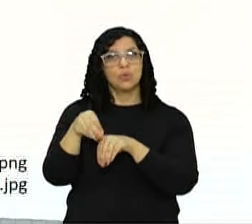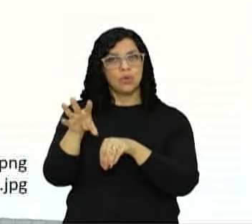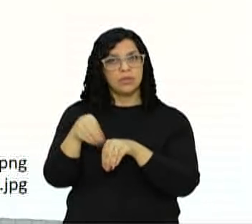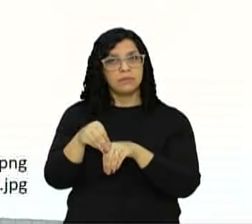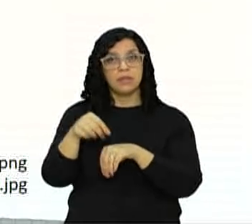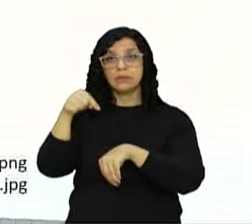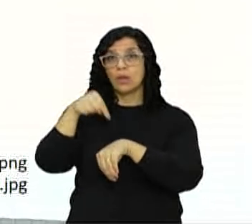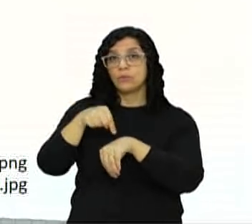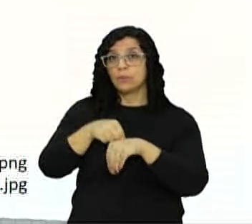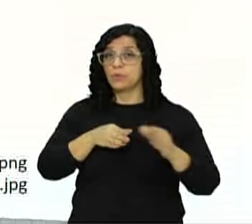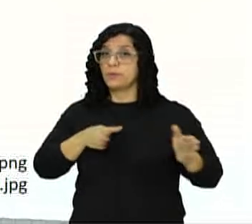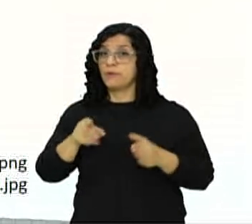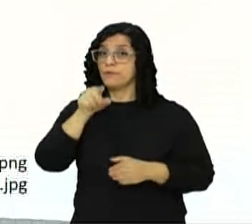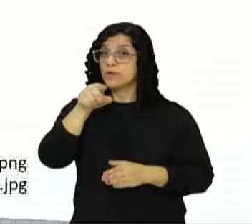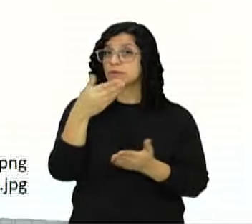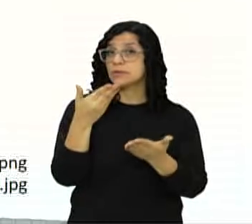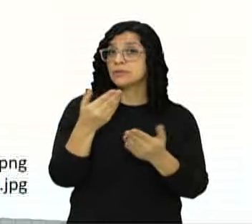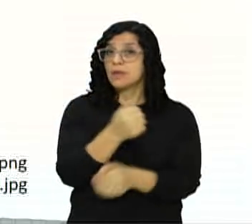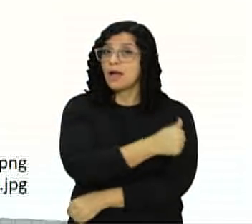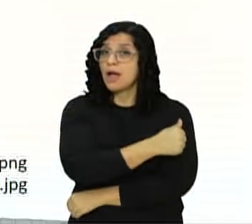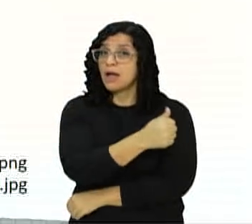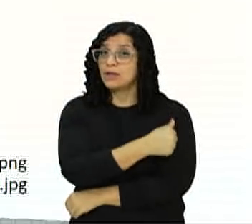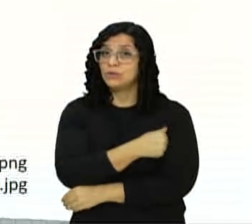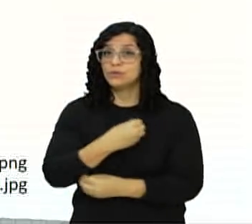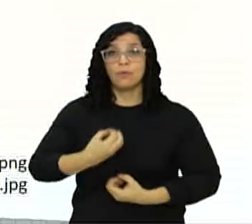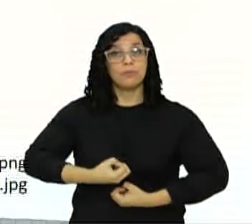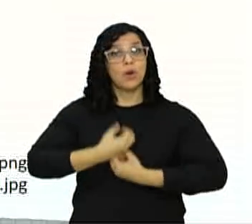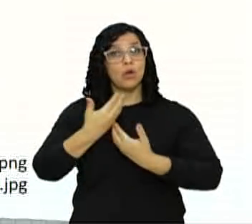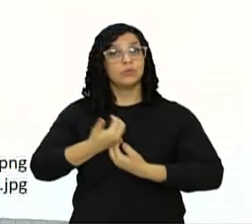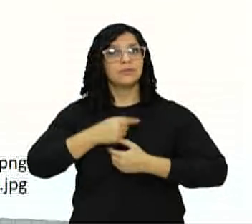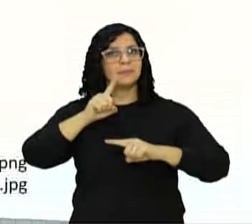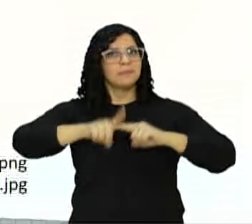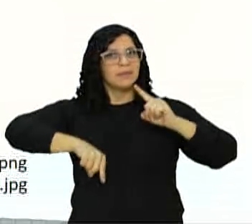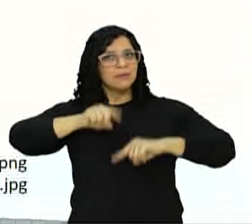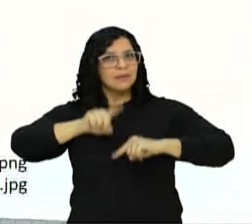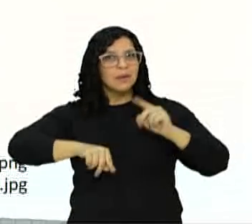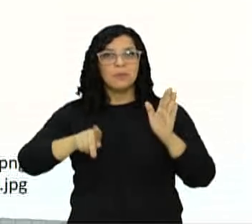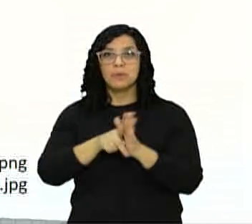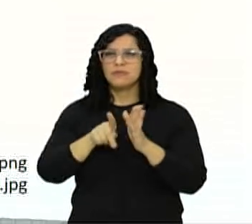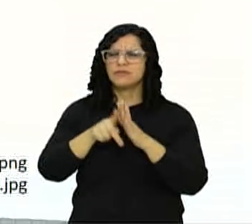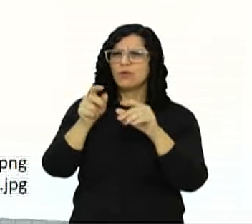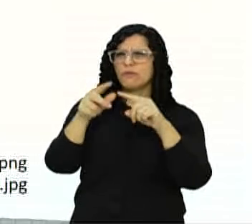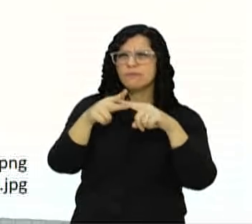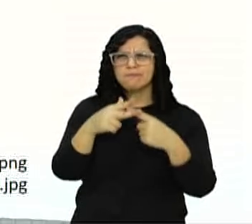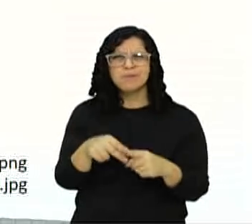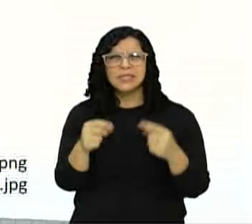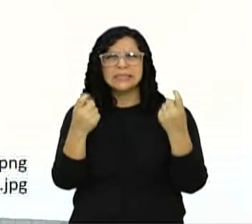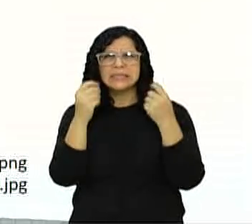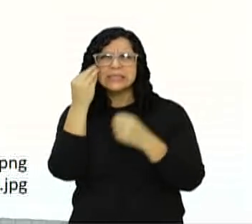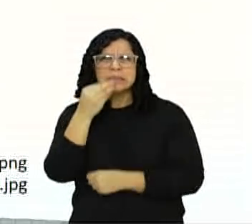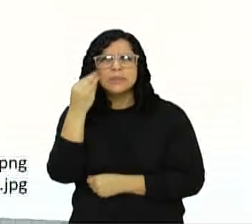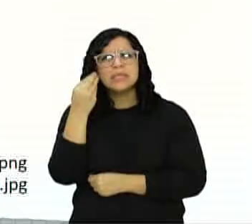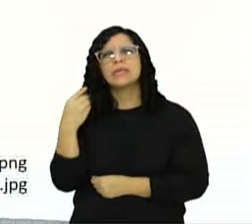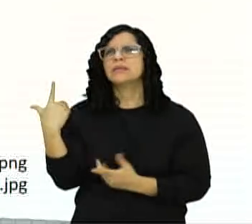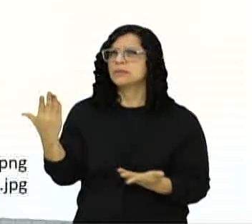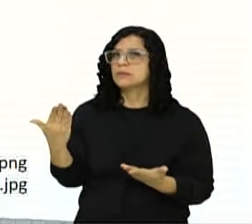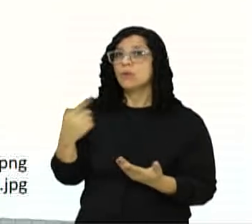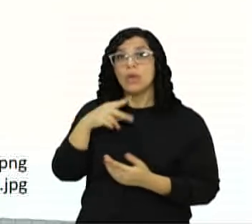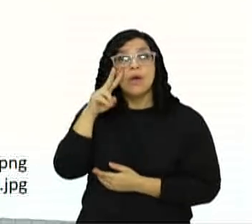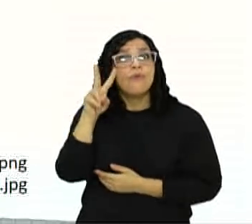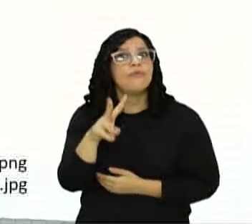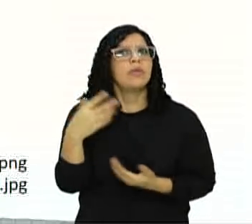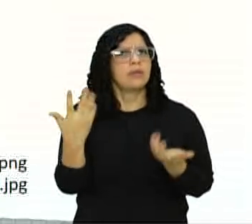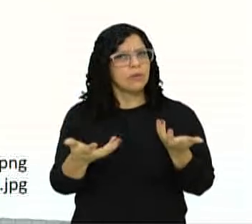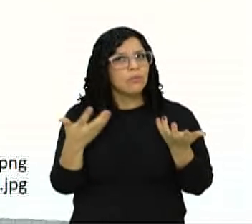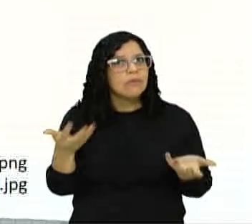é um momento onde vocês, estudantes, vão produzir materiais, vão construir experimentos, eu quero ver